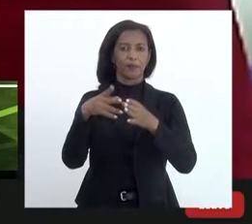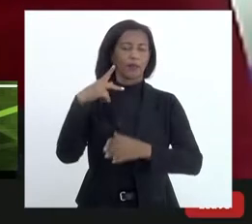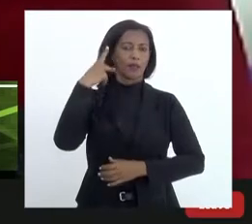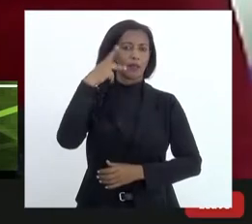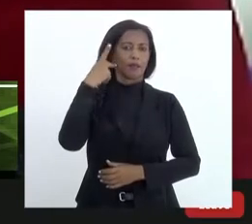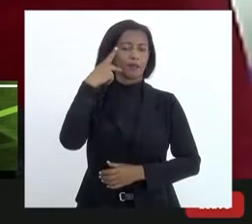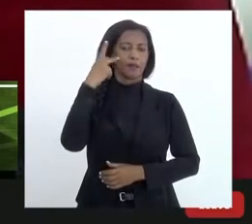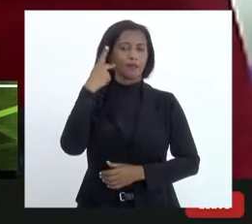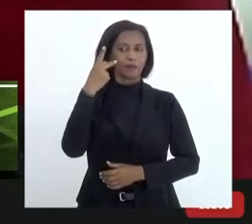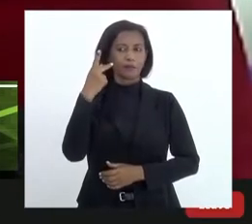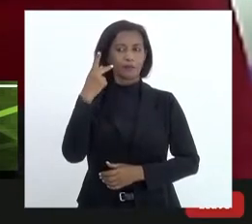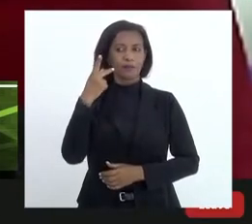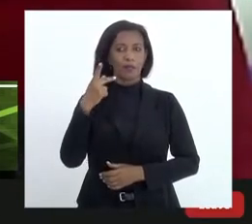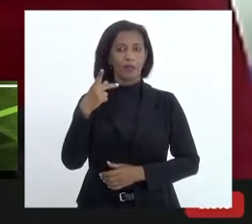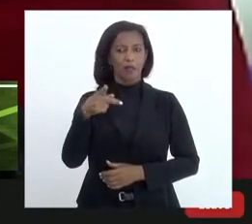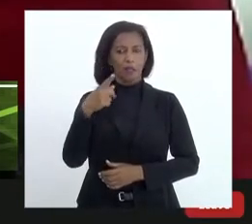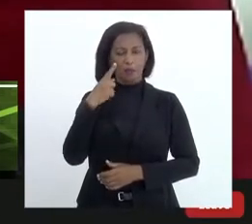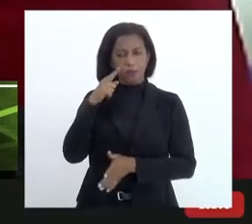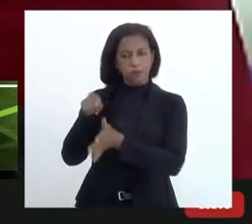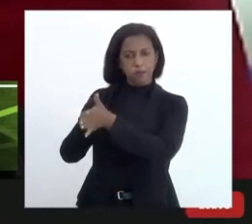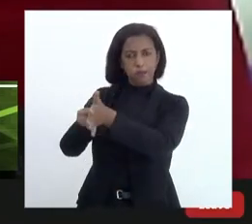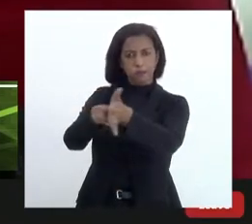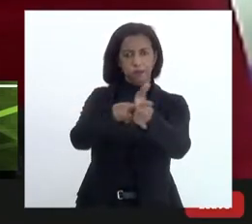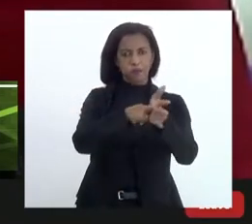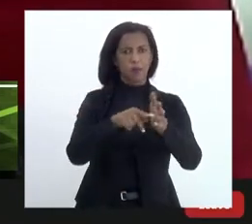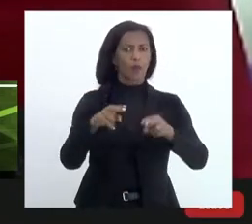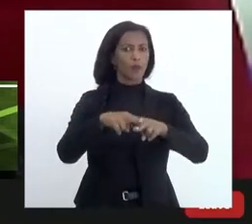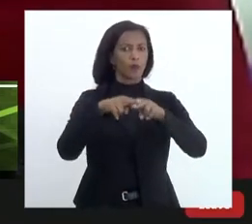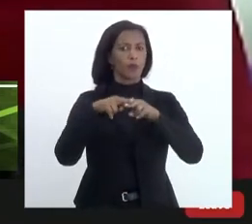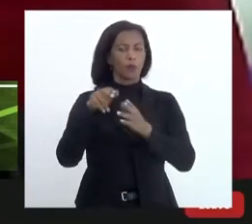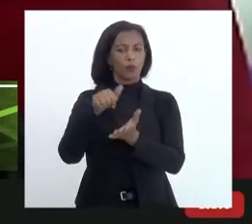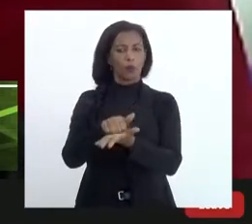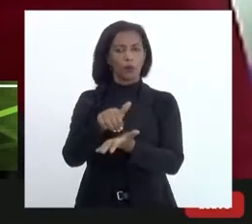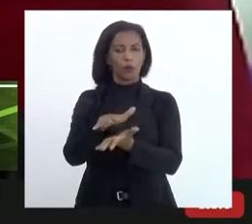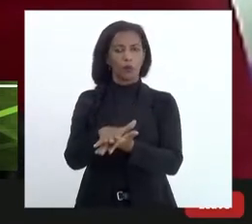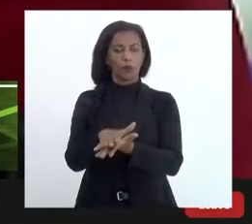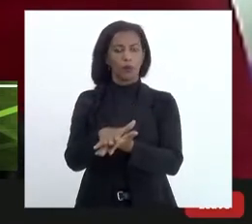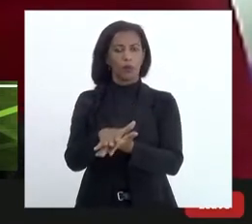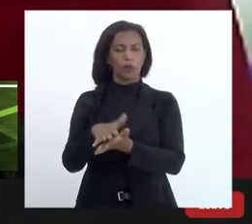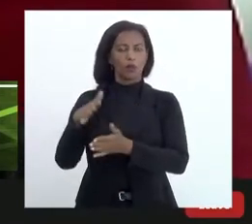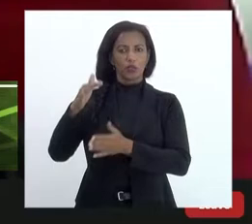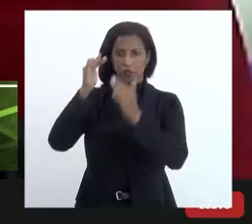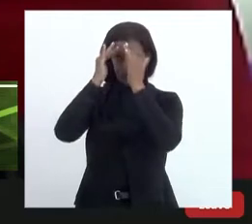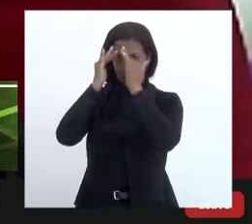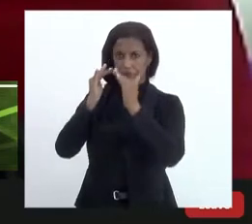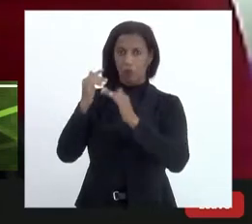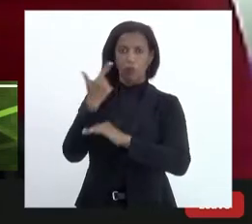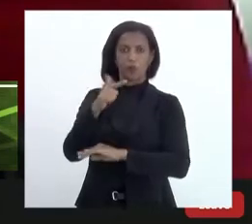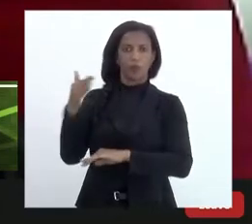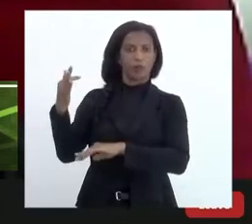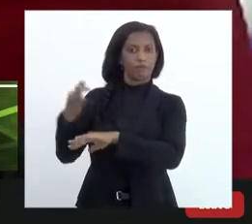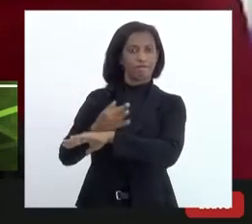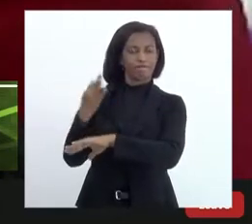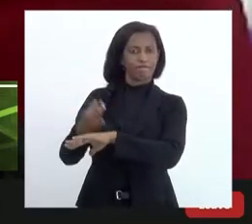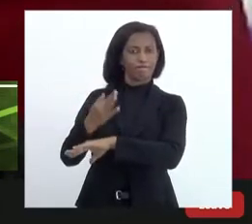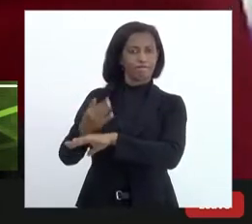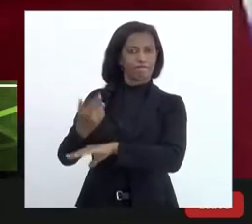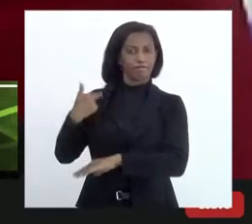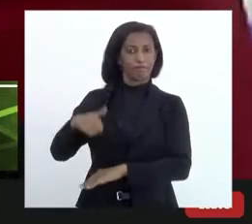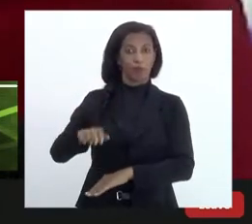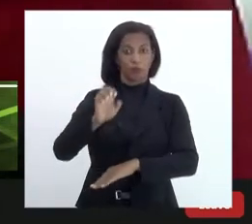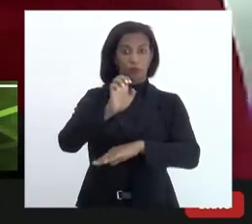de Inquérito, destinada a apurar as causas e consequências dos casos de intolerância religiosa no estado do Rio de